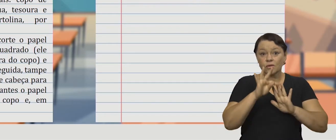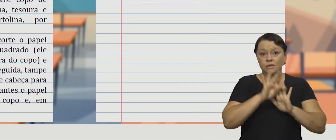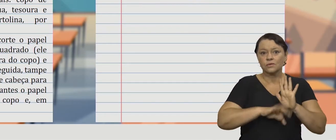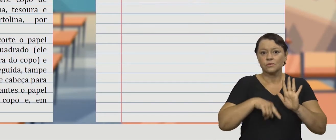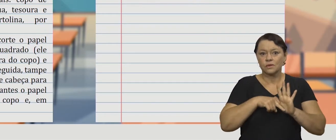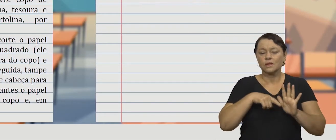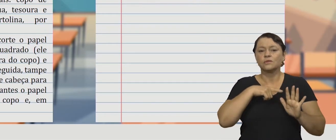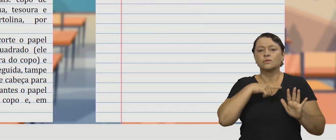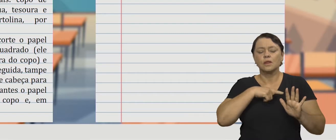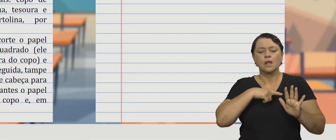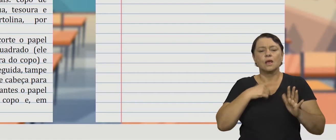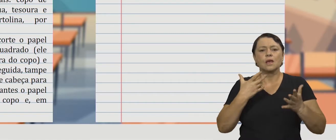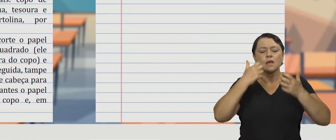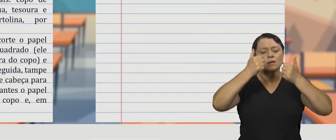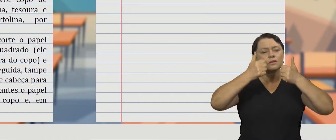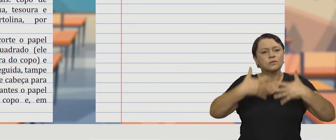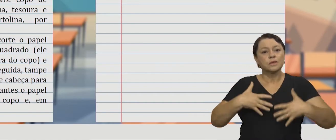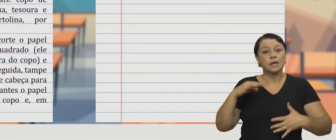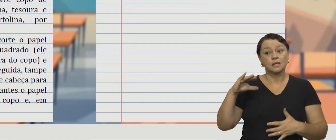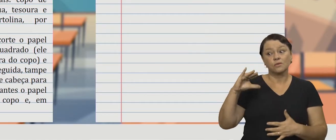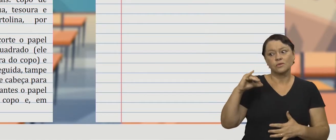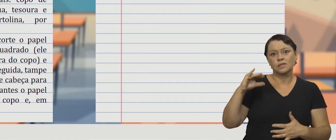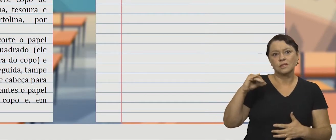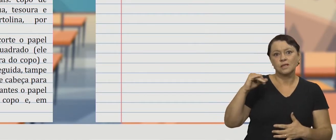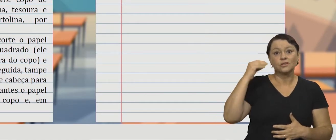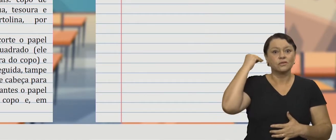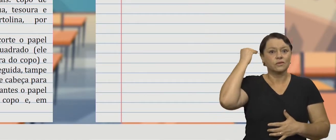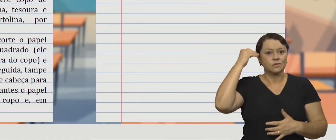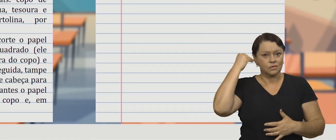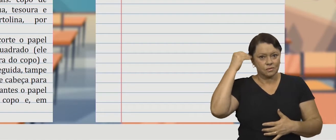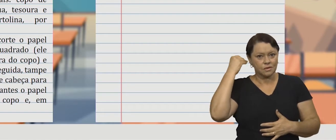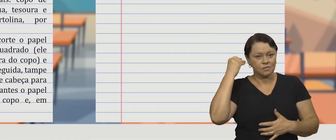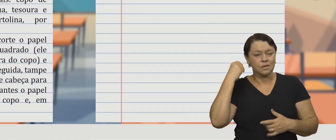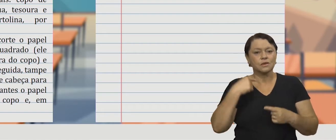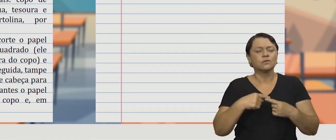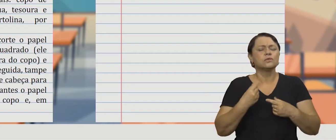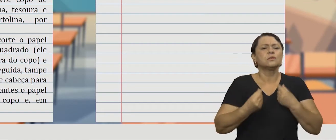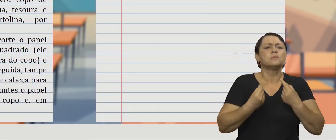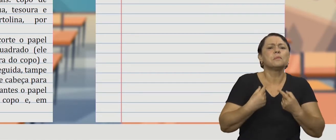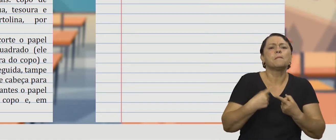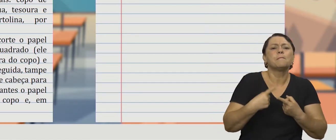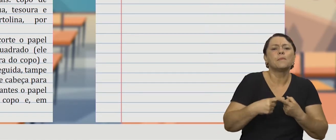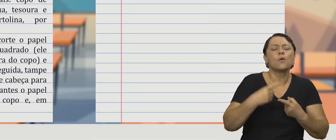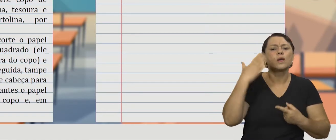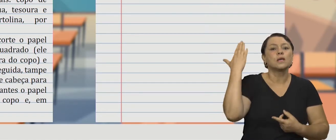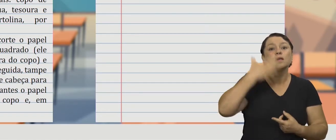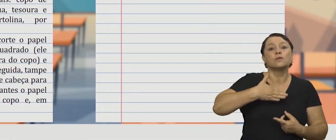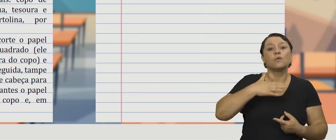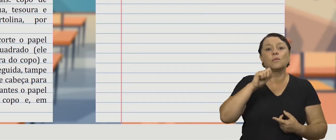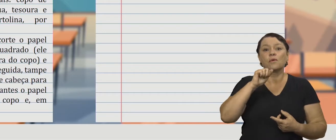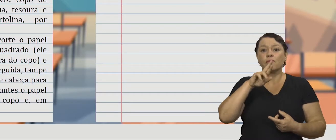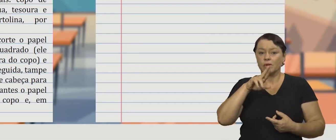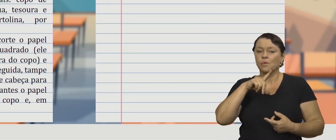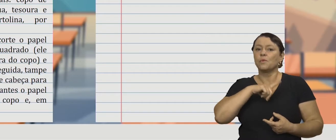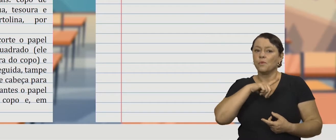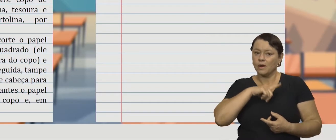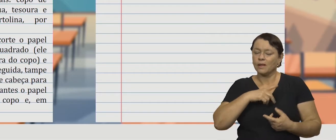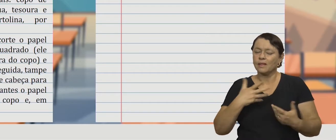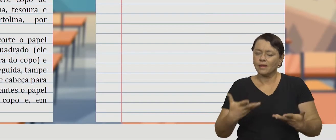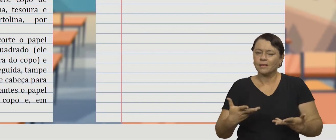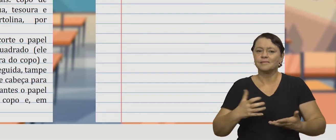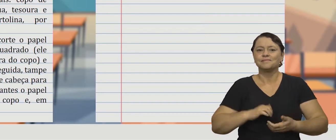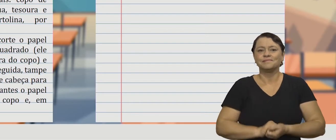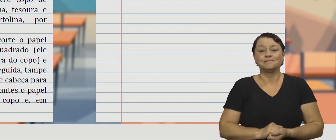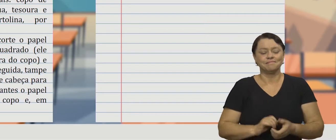temos a explicação científica do experimento, o porquê de ele comprovar que o ar existe e ocupa espaço.